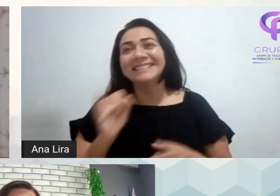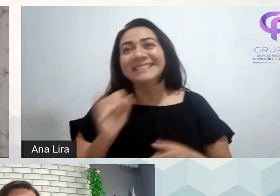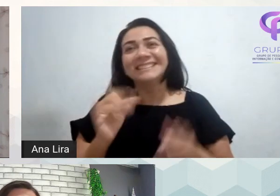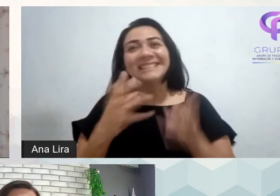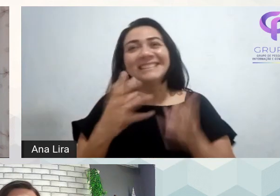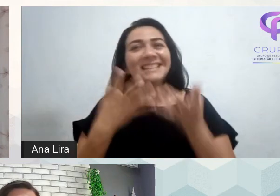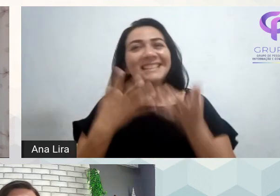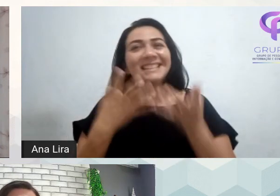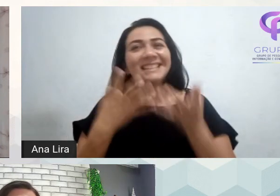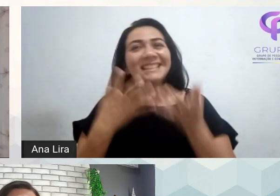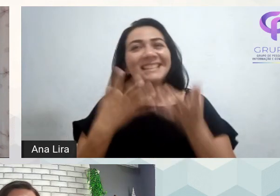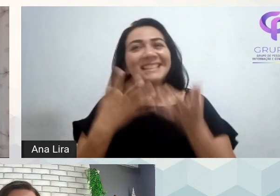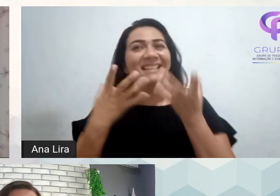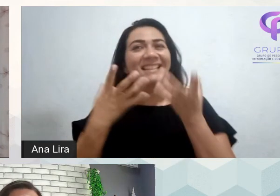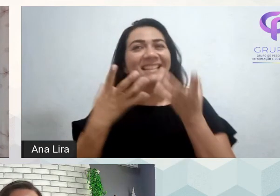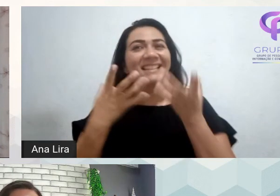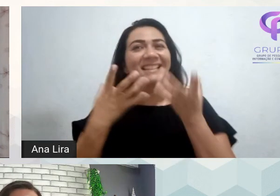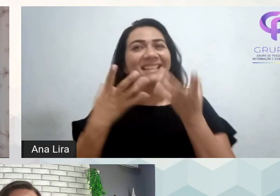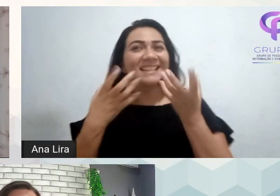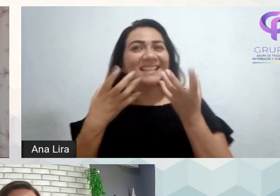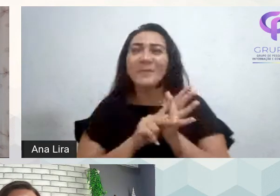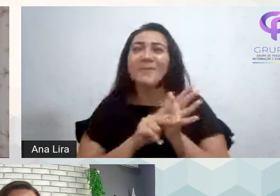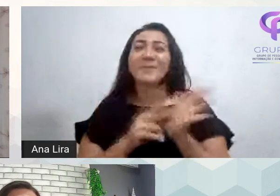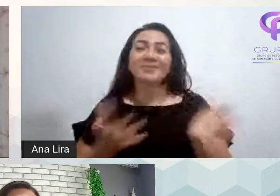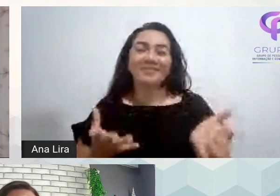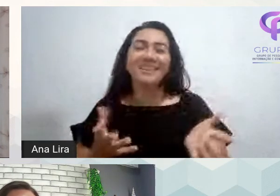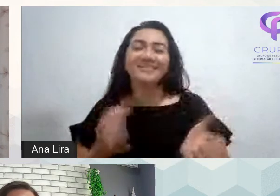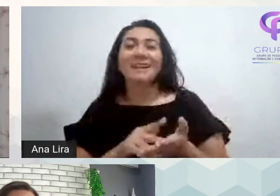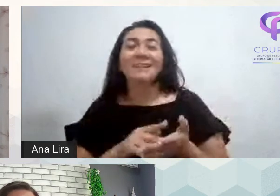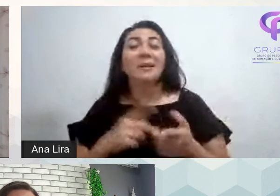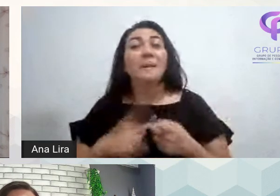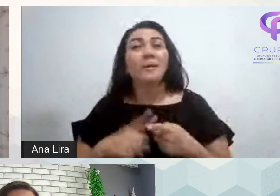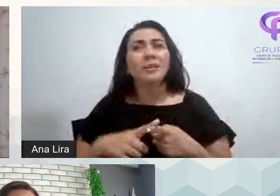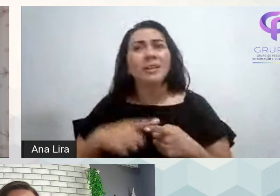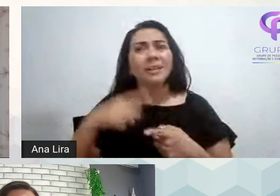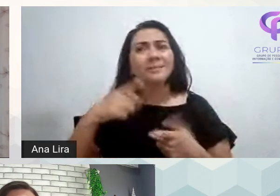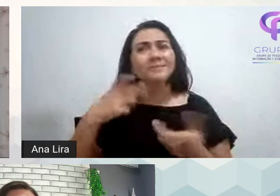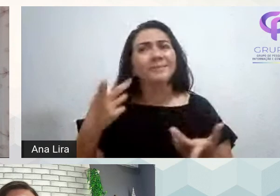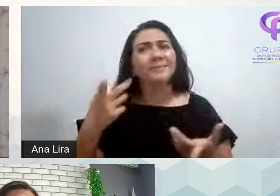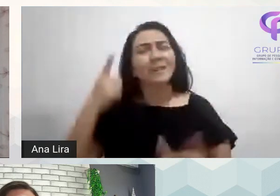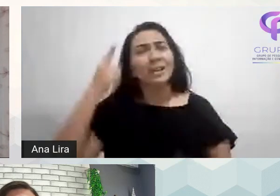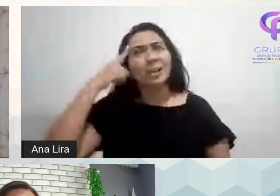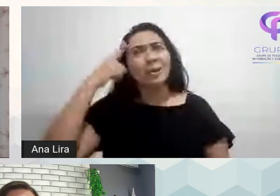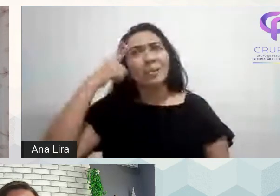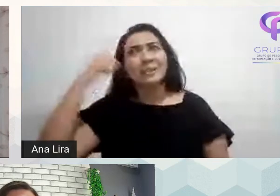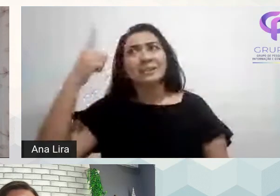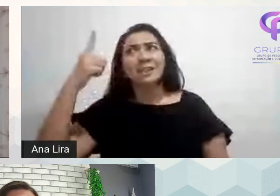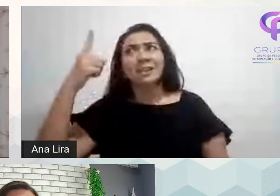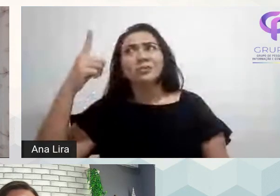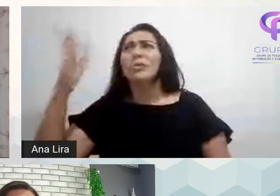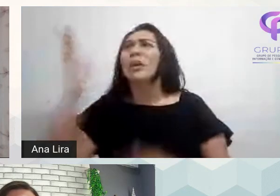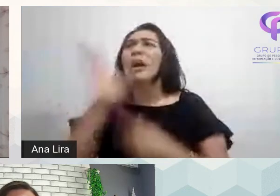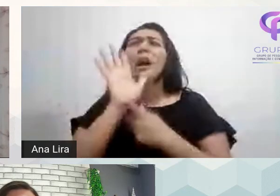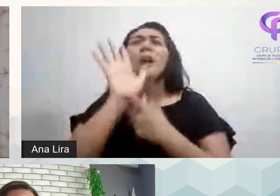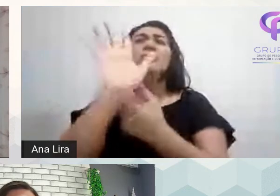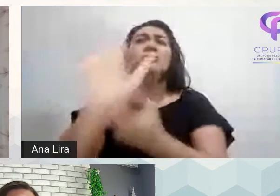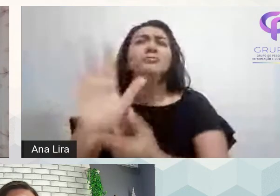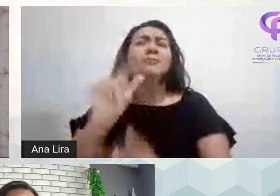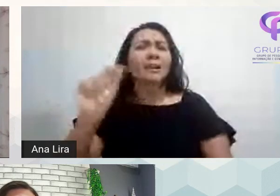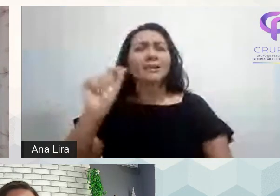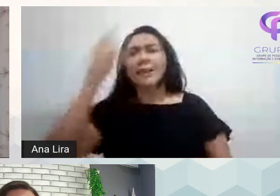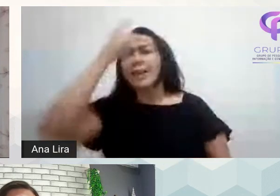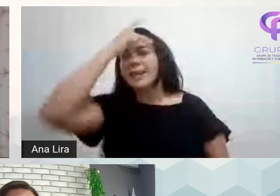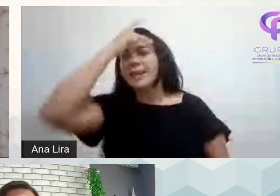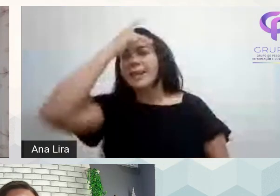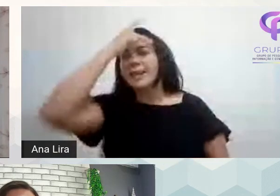tudo aquilo que vai ser executado. Poxa, já estou pensando lá no beneficiário final, eu já estou pensando lá na frente, eu já estou pensando na prestação de contas,